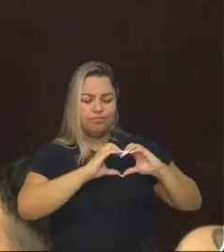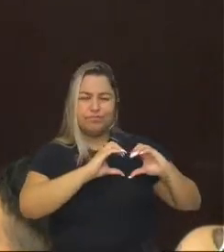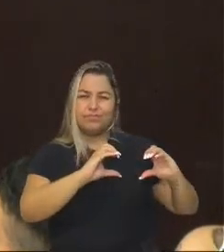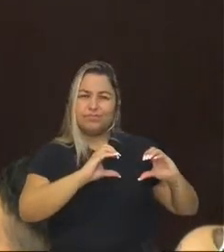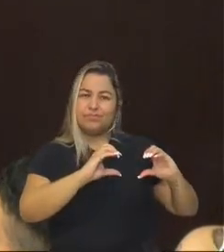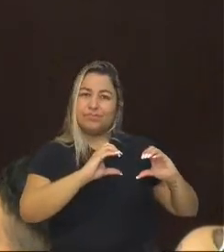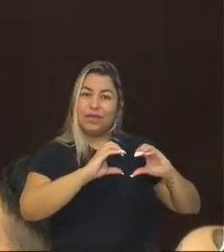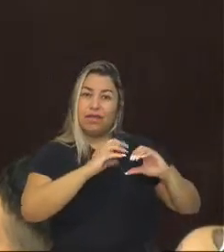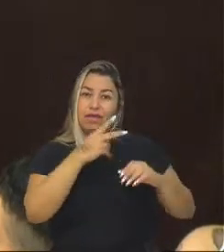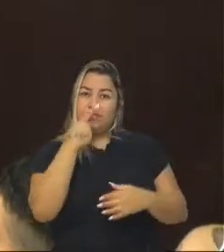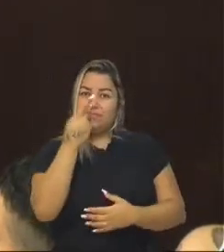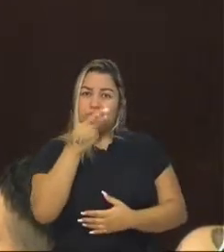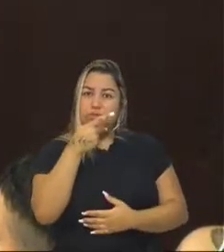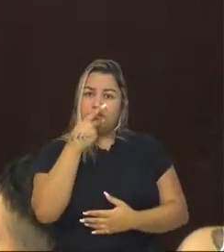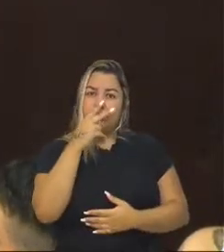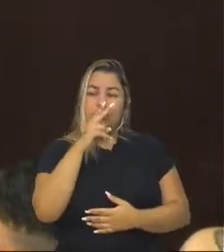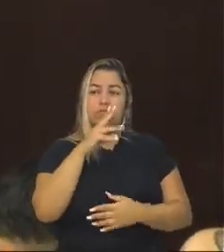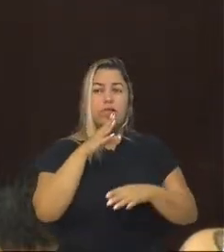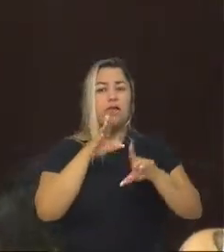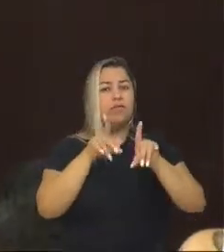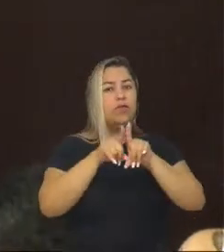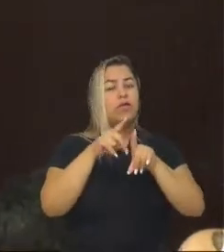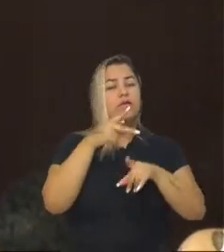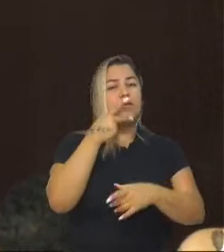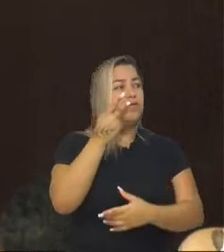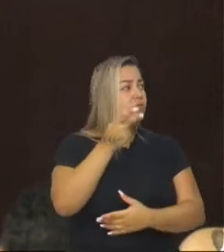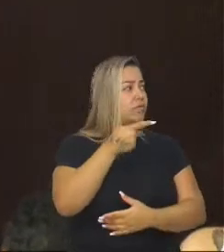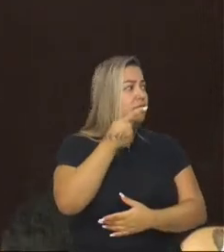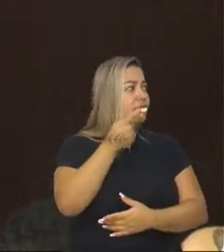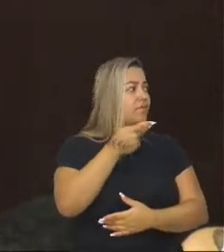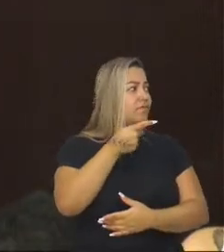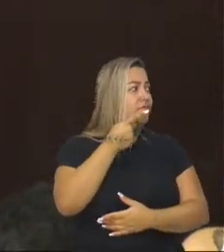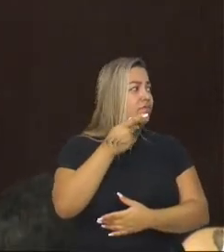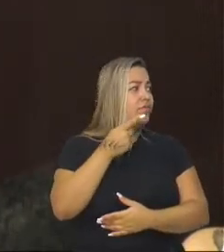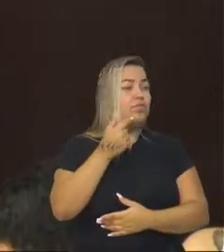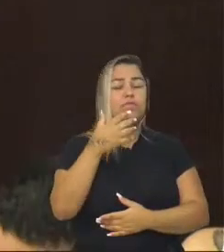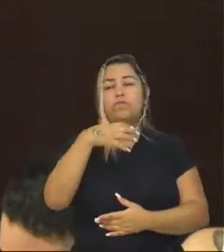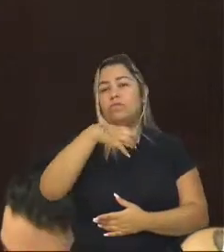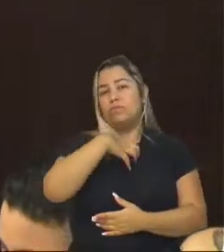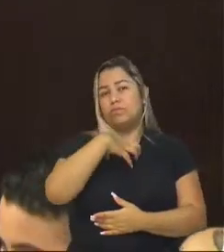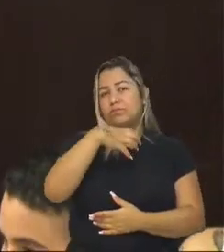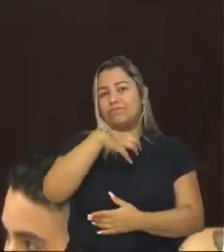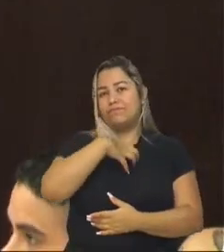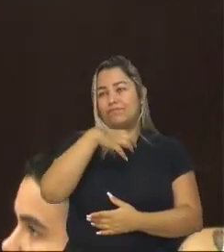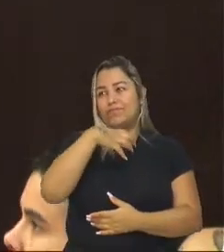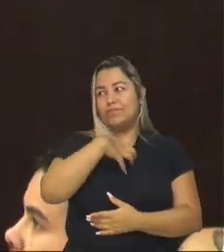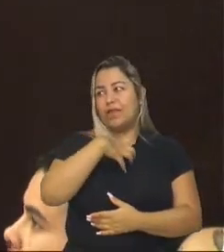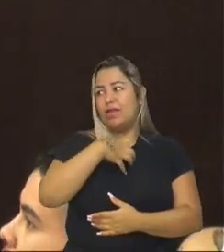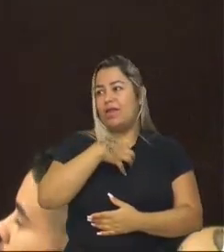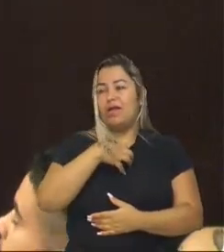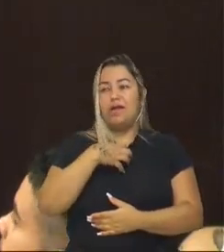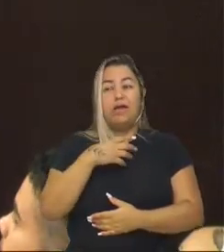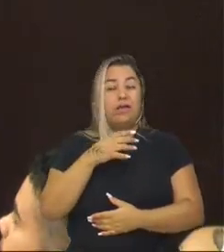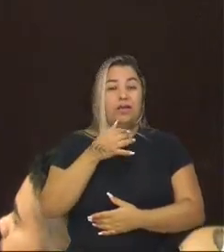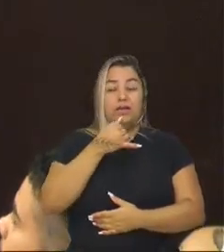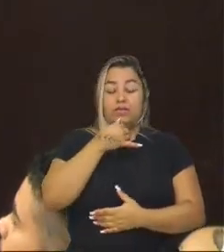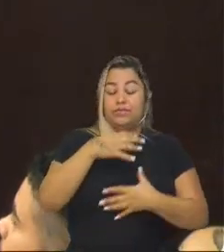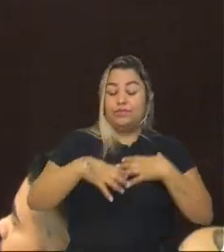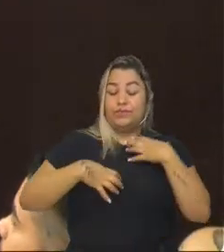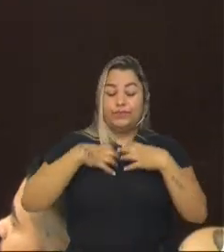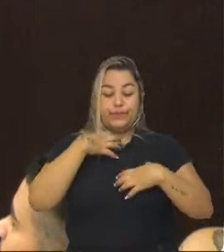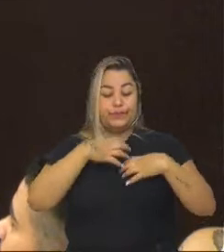de ir até minha professora, Beatriz Brambila, e falar um pouco do que eu sentia, minhas angústias. Né?